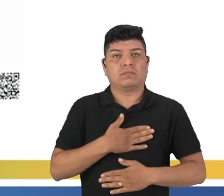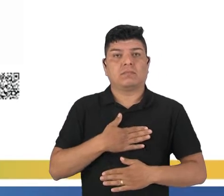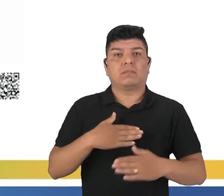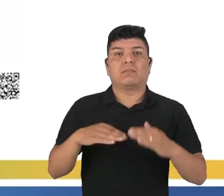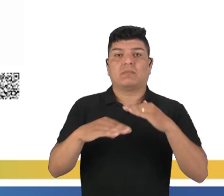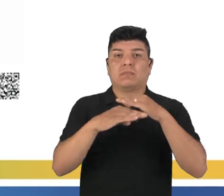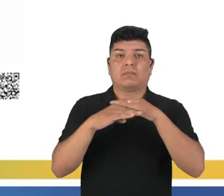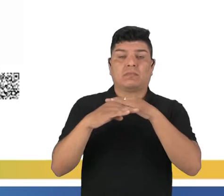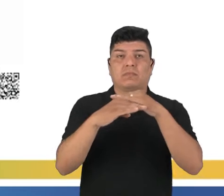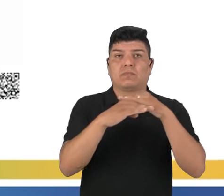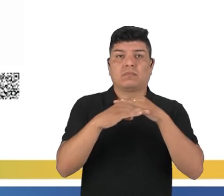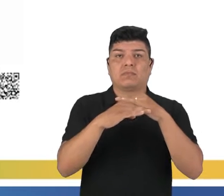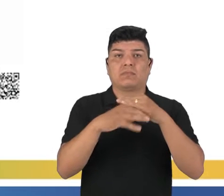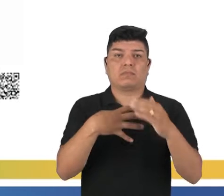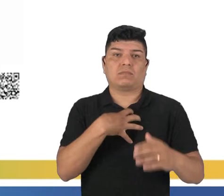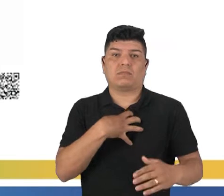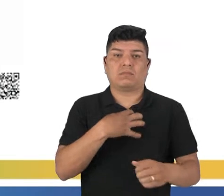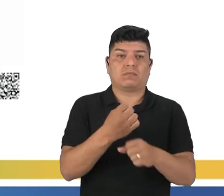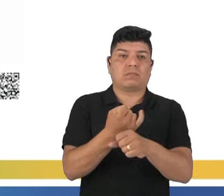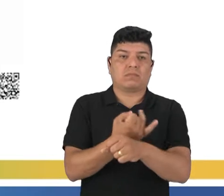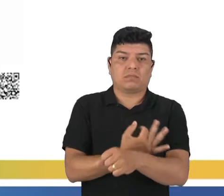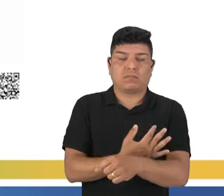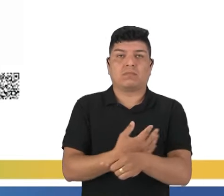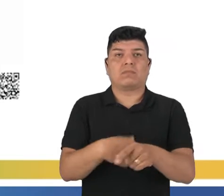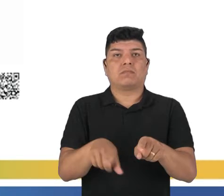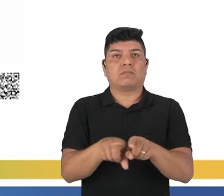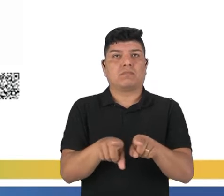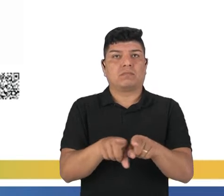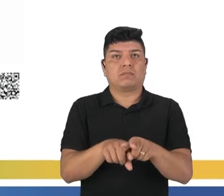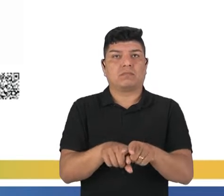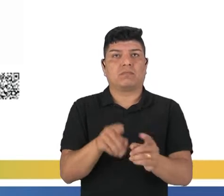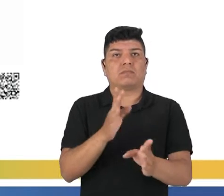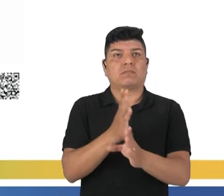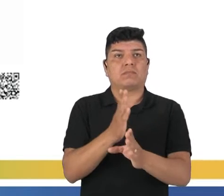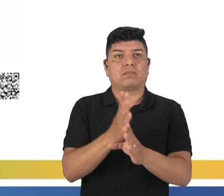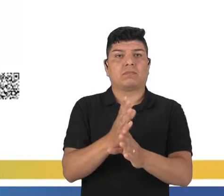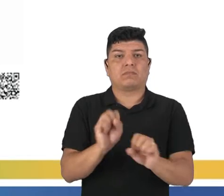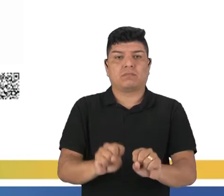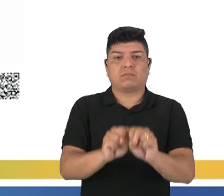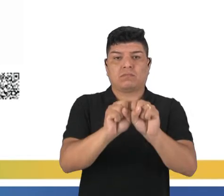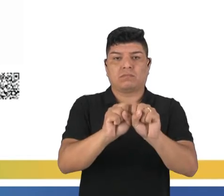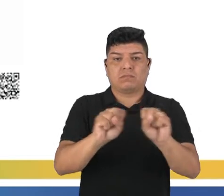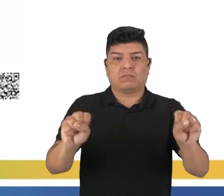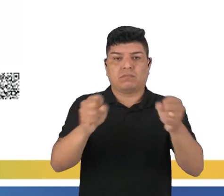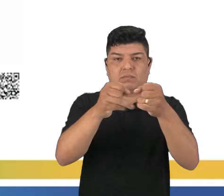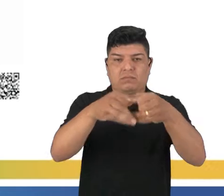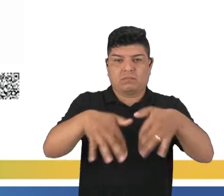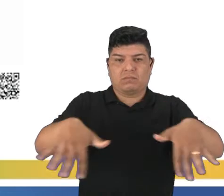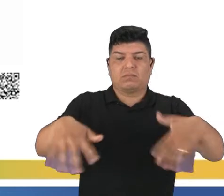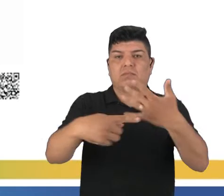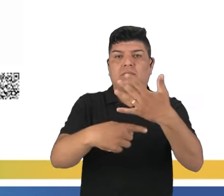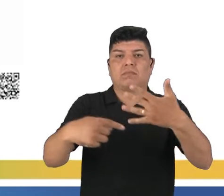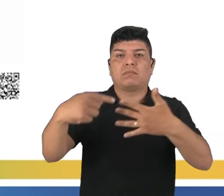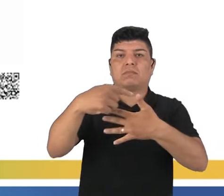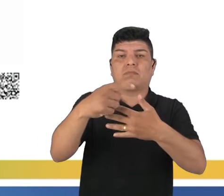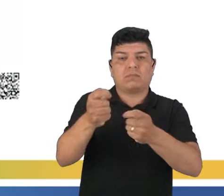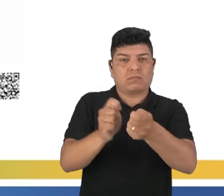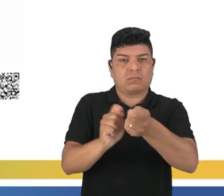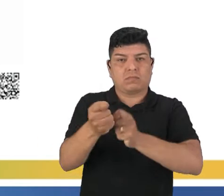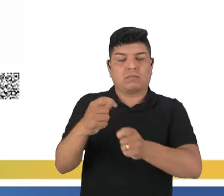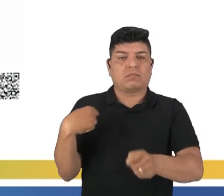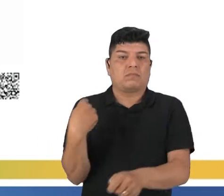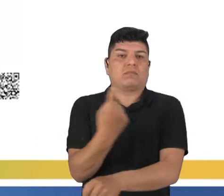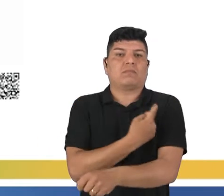Regulam o nosso comportamento emocional, então é através dos órgãos do sistema endócrino que nós controlamos ou não as